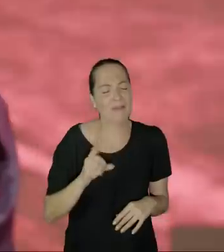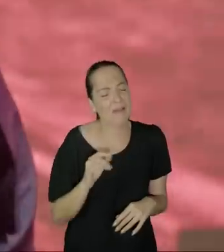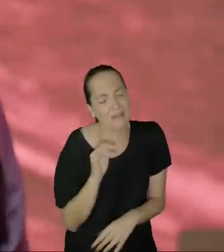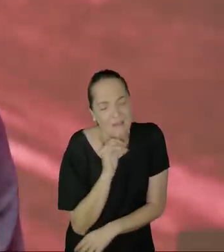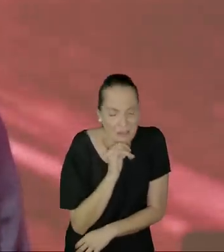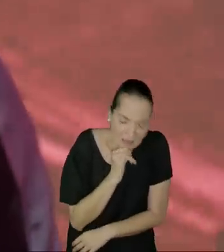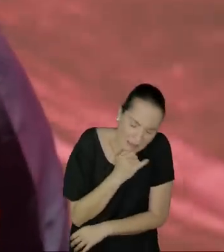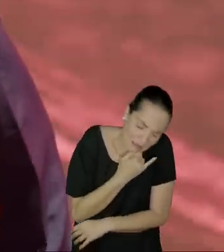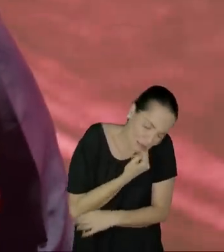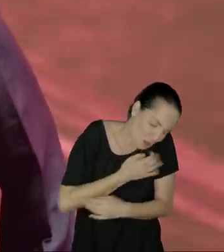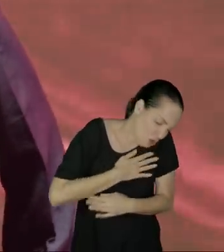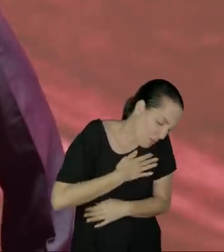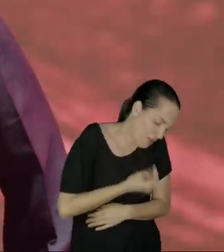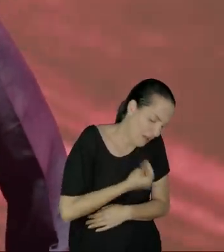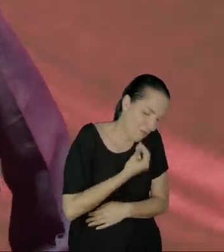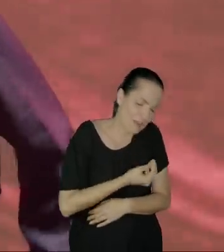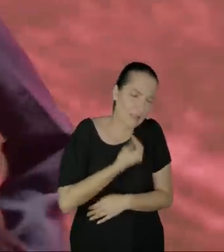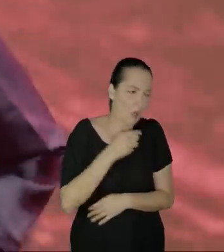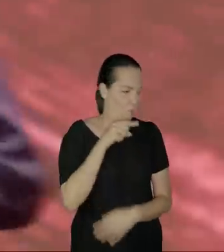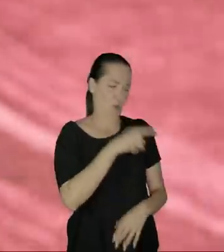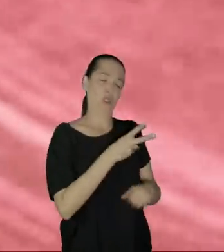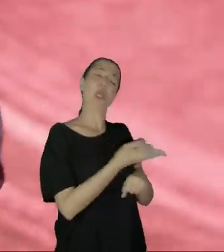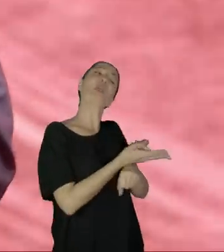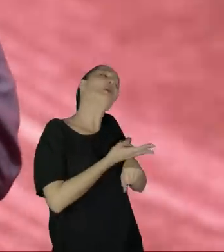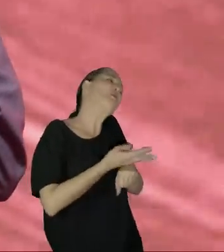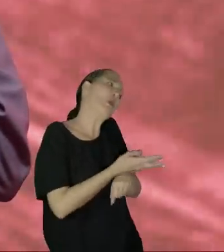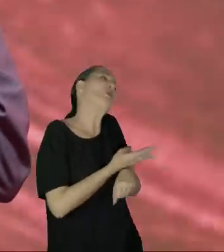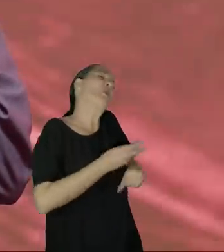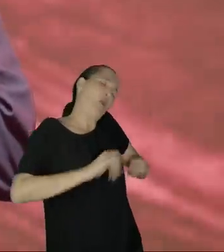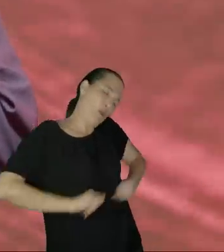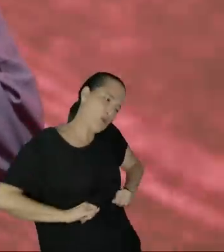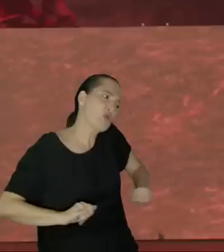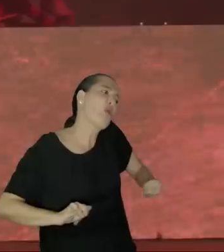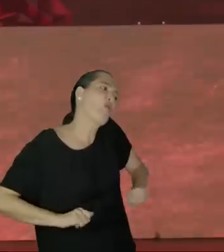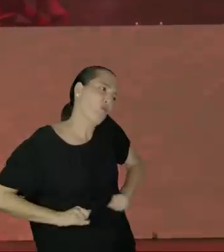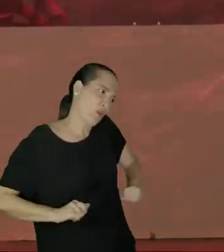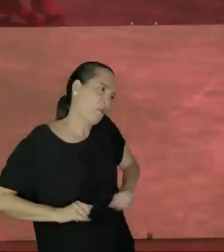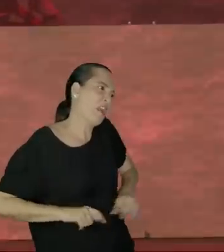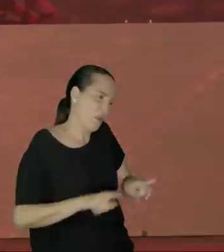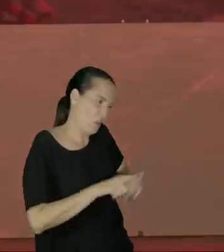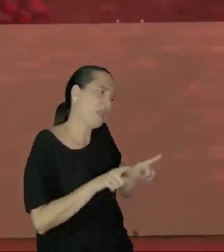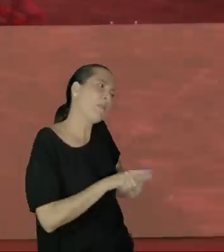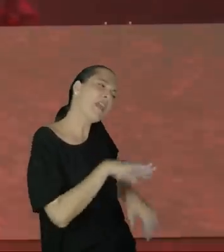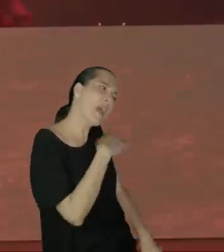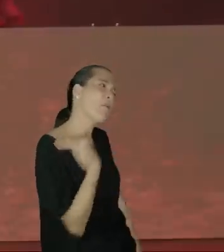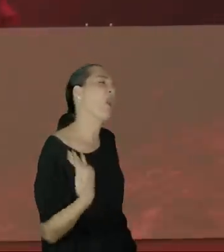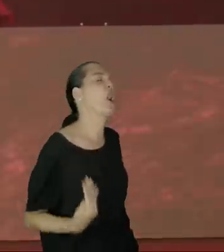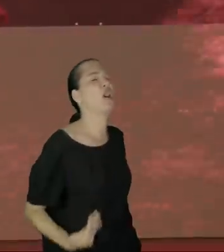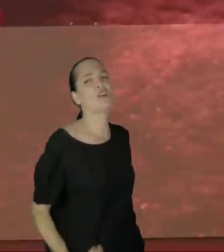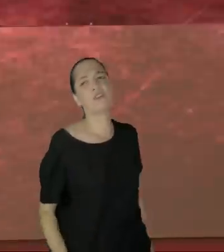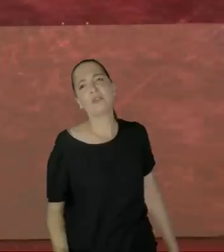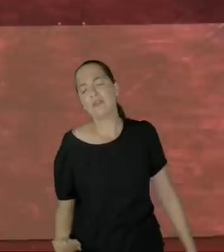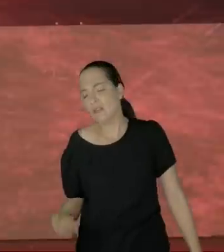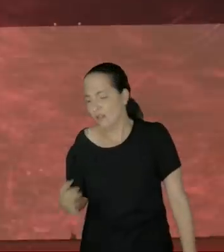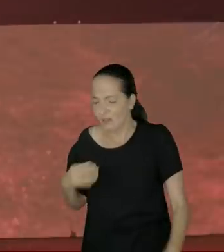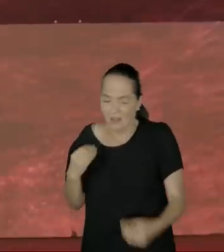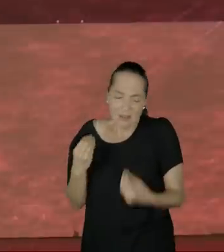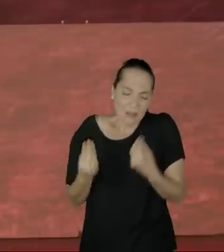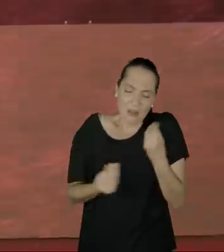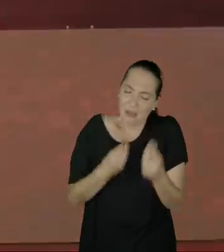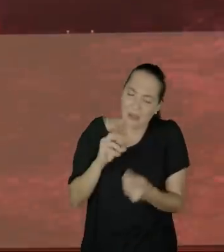a minha sorte! Buscastes para ti a dor e a morte. Oh, amargura da